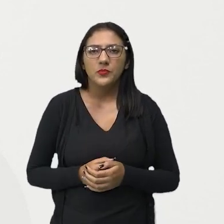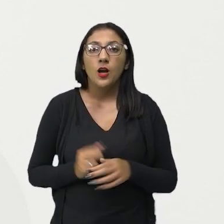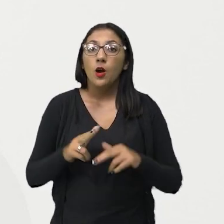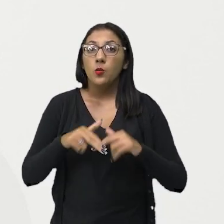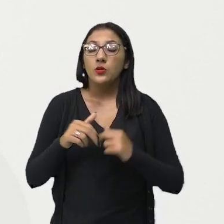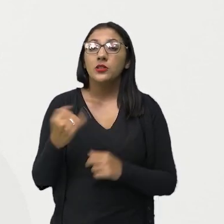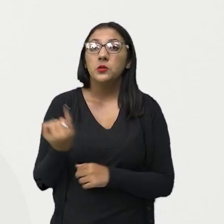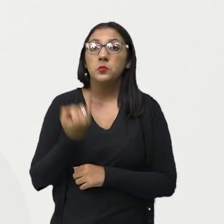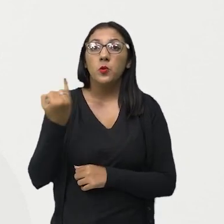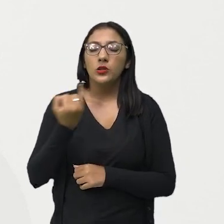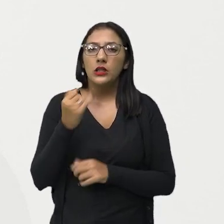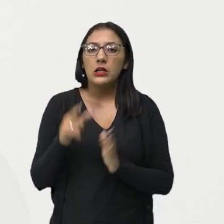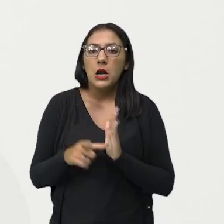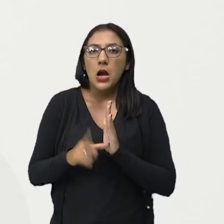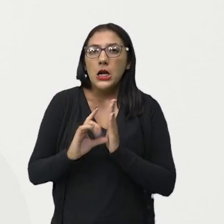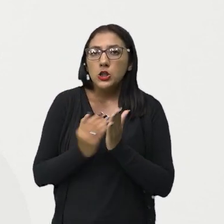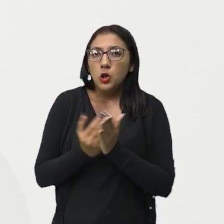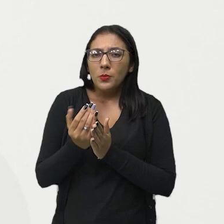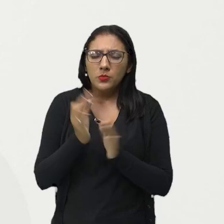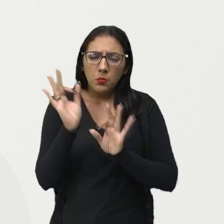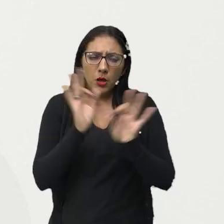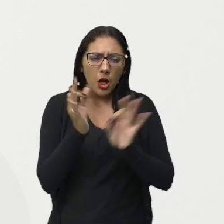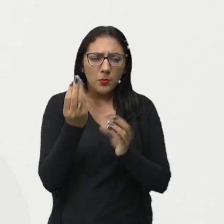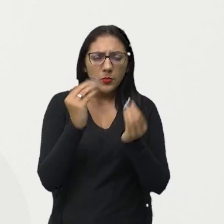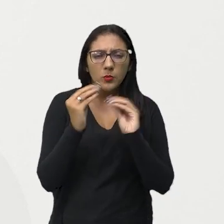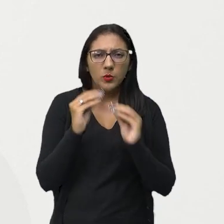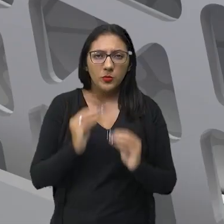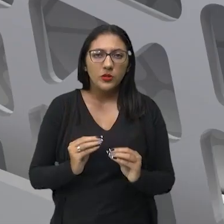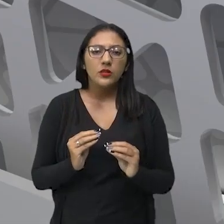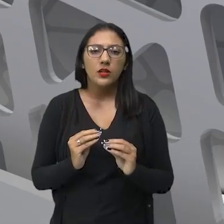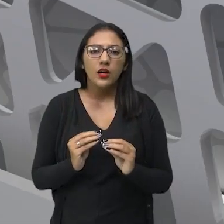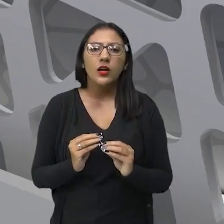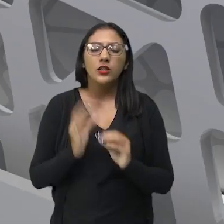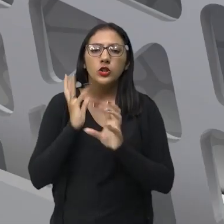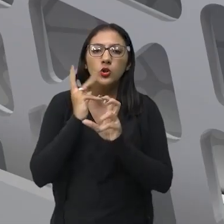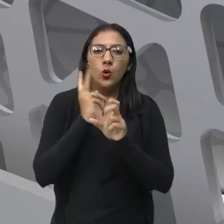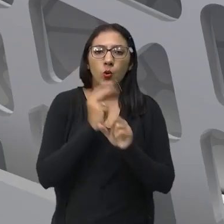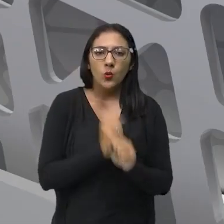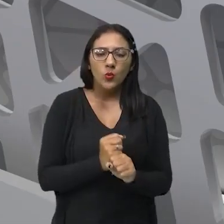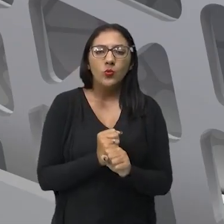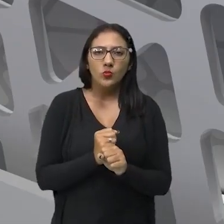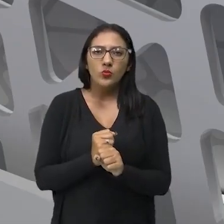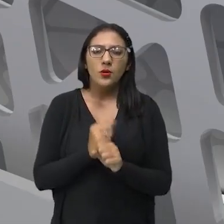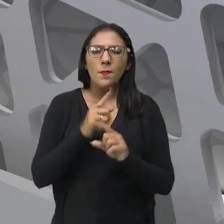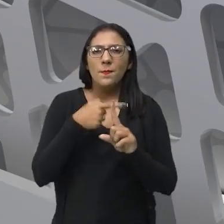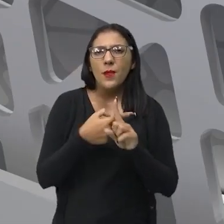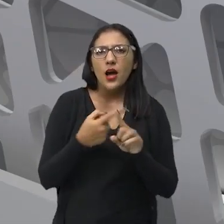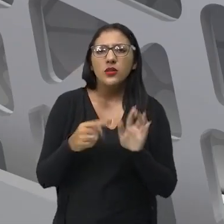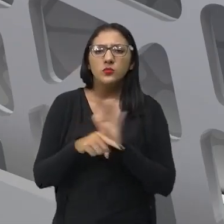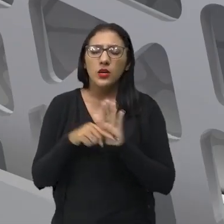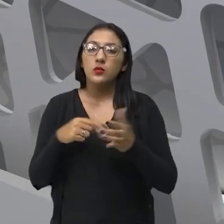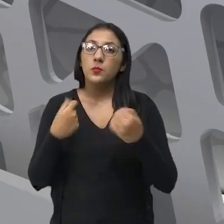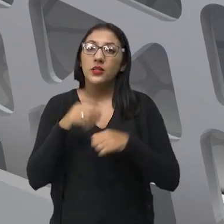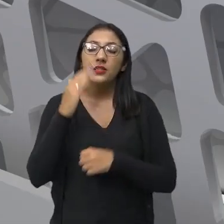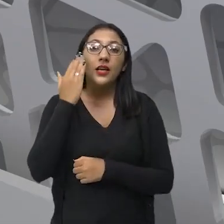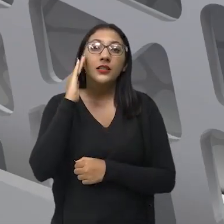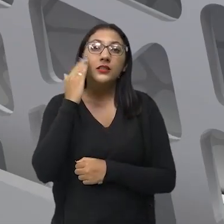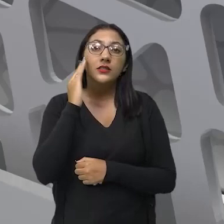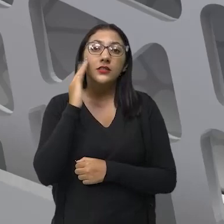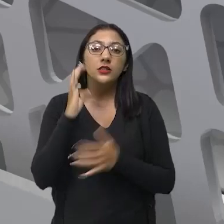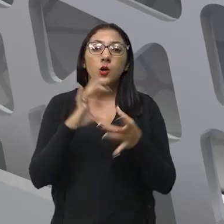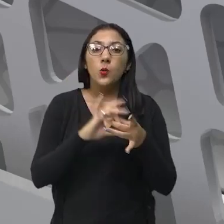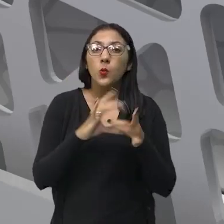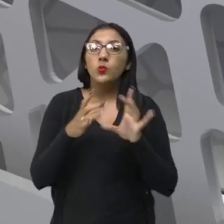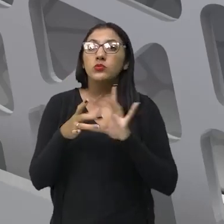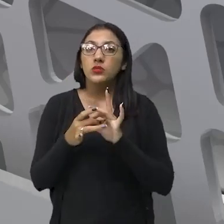importante, antes da gente realizar as operações, nesse caso aqui de adição e subtração, você entender o contexto, tá bom? Entender o que está